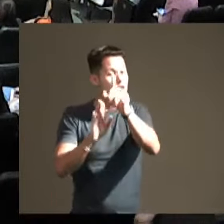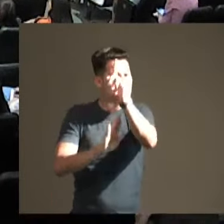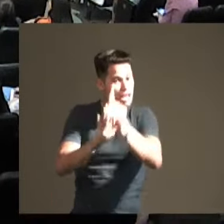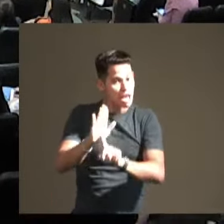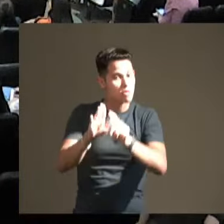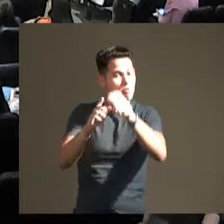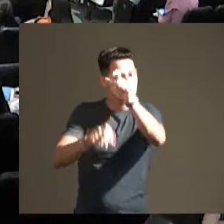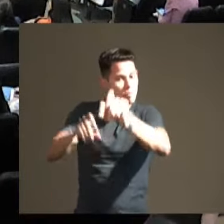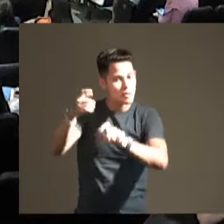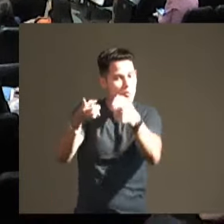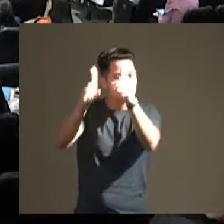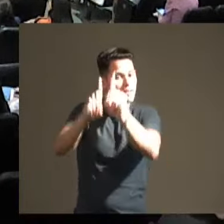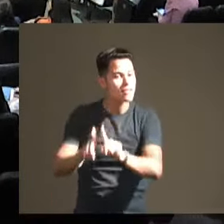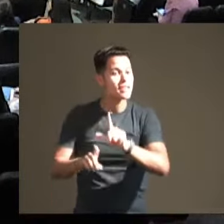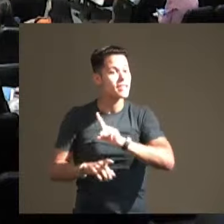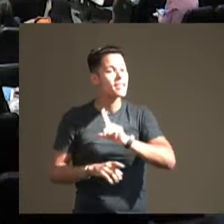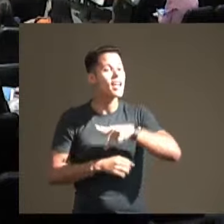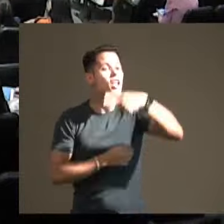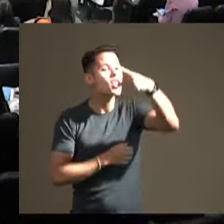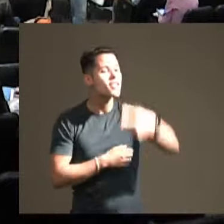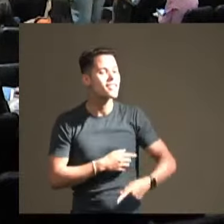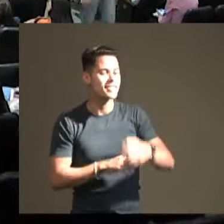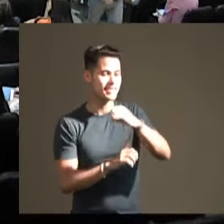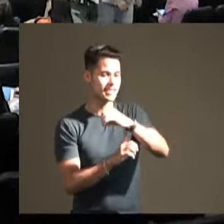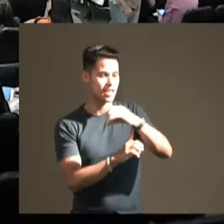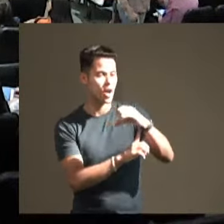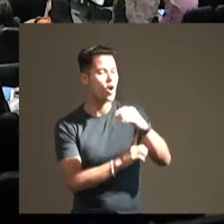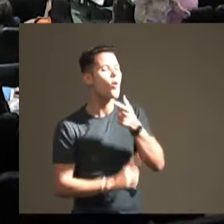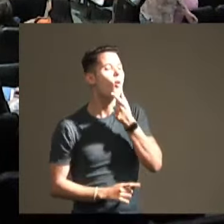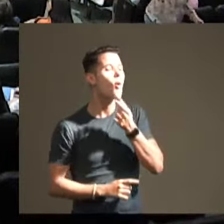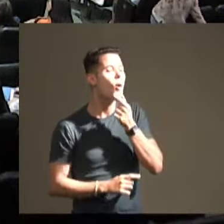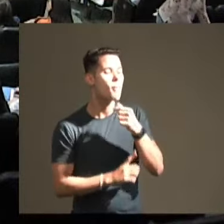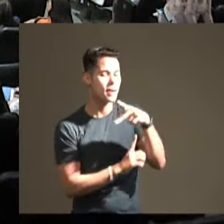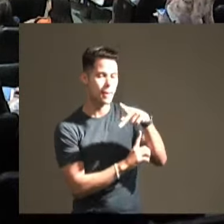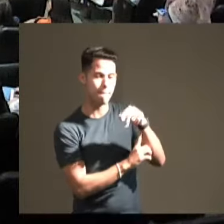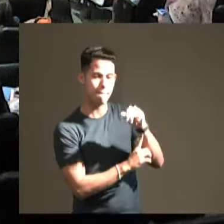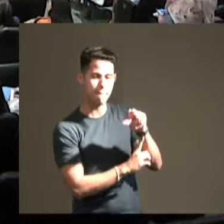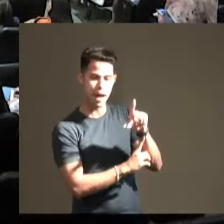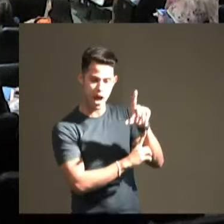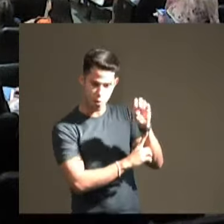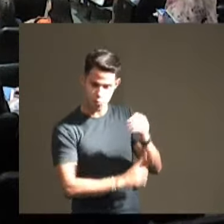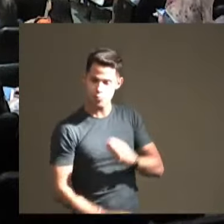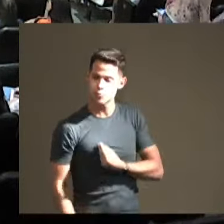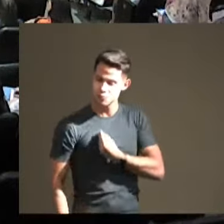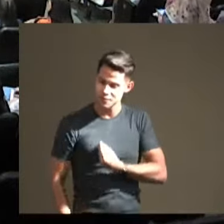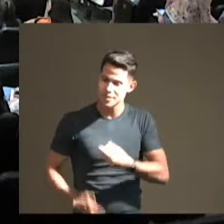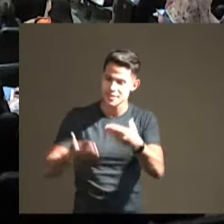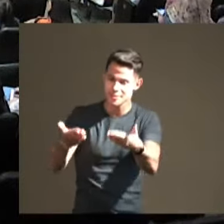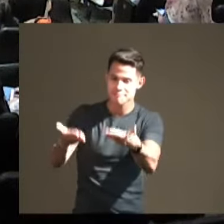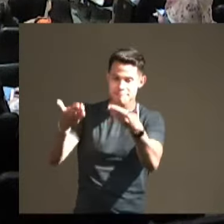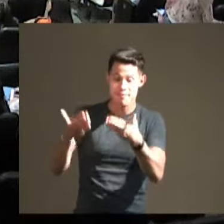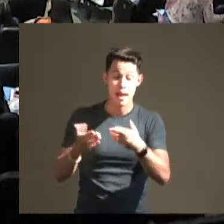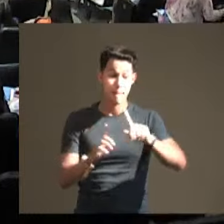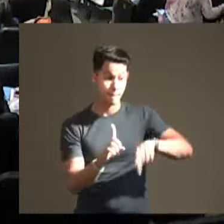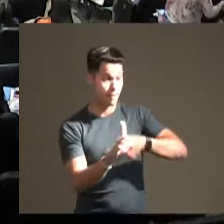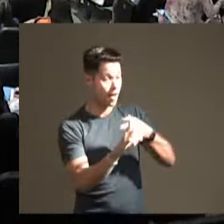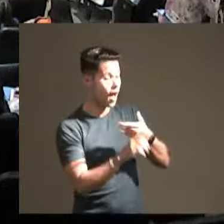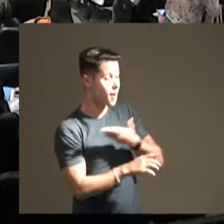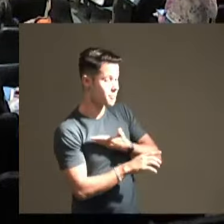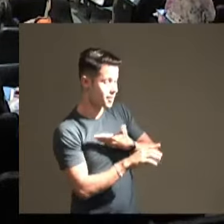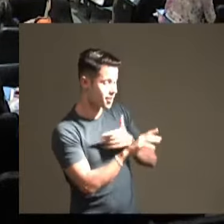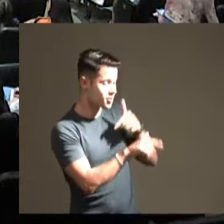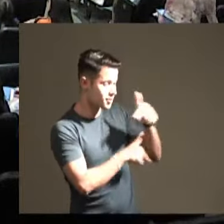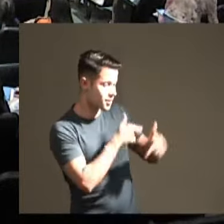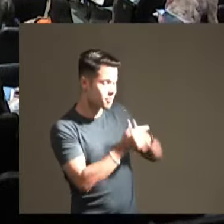Santa Catarina, o nosso Paulo Sérgio Sudosvic, que está aqui, a minha companheira de trabalho na